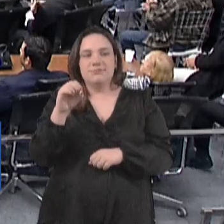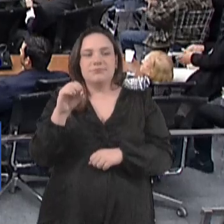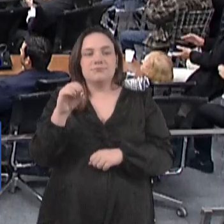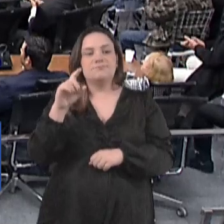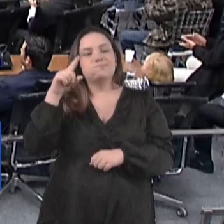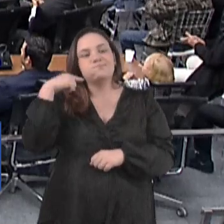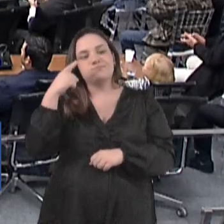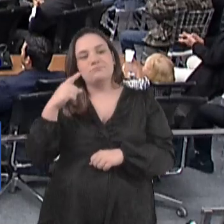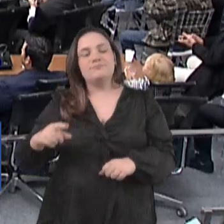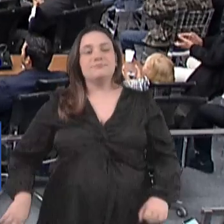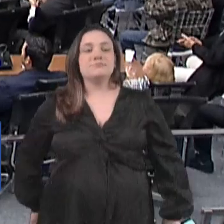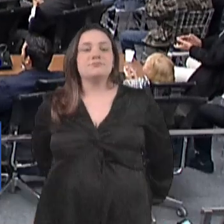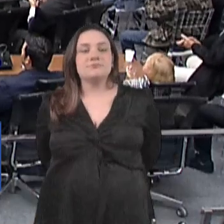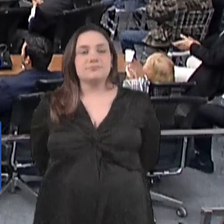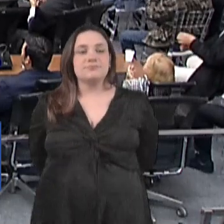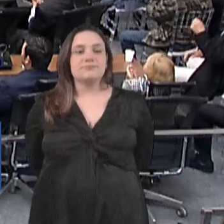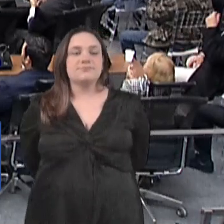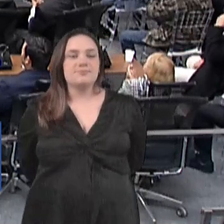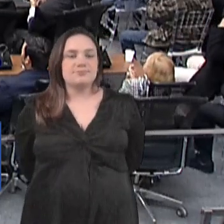advogado.